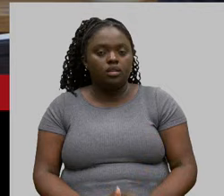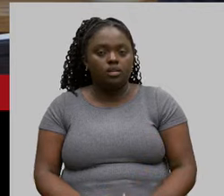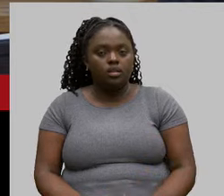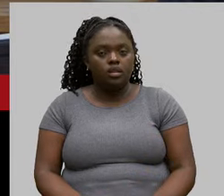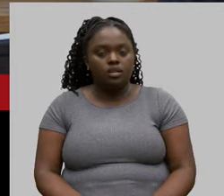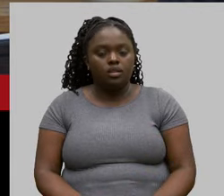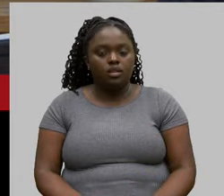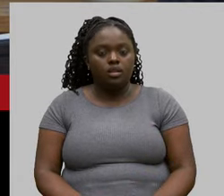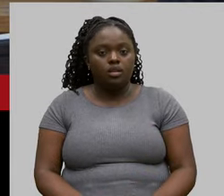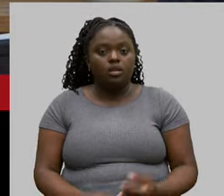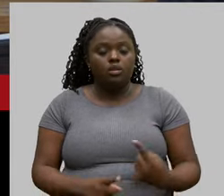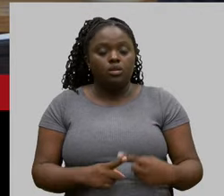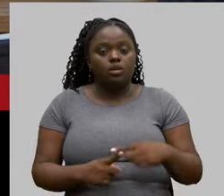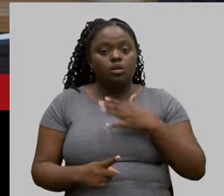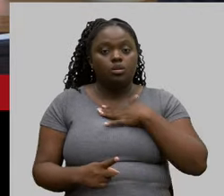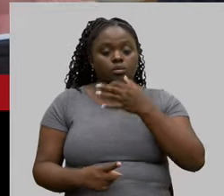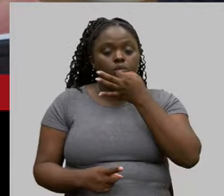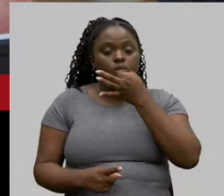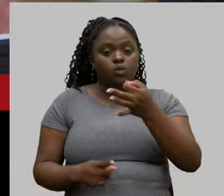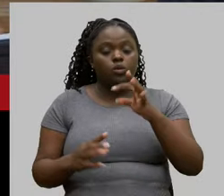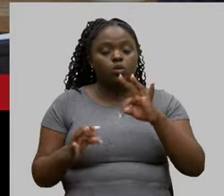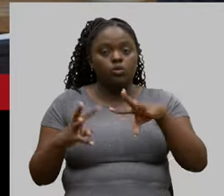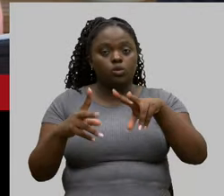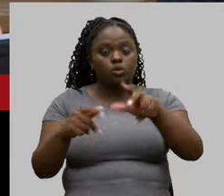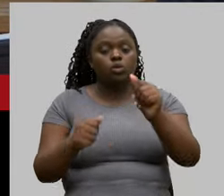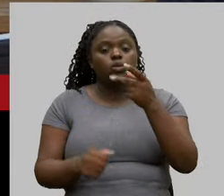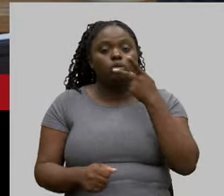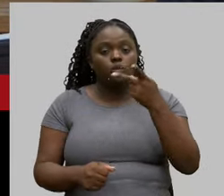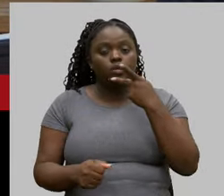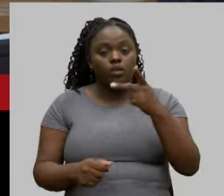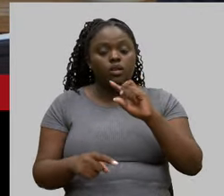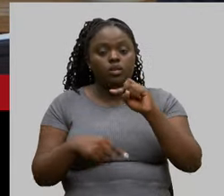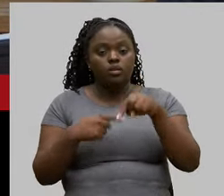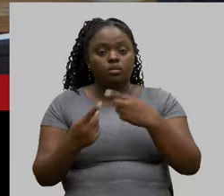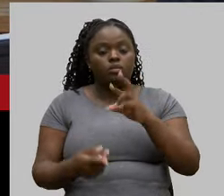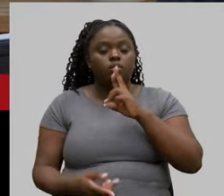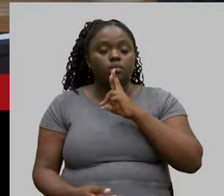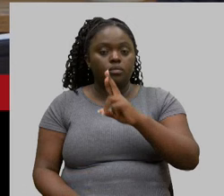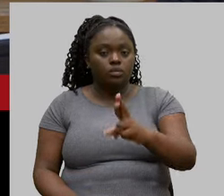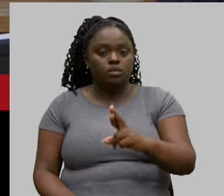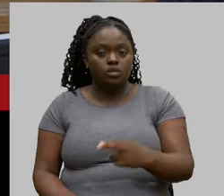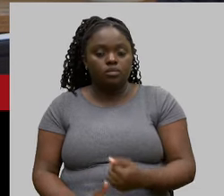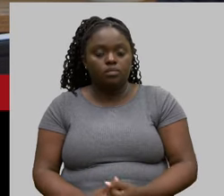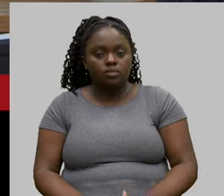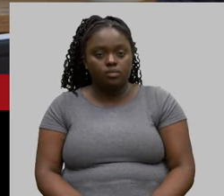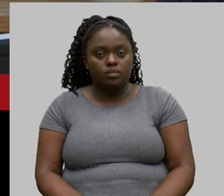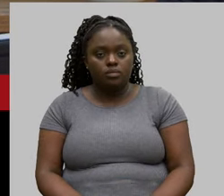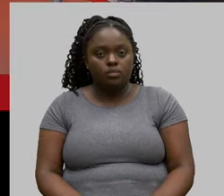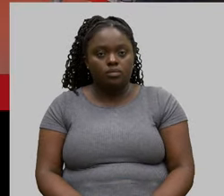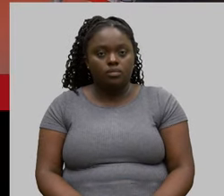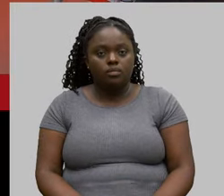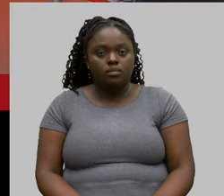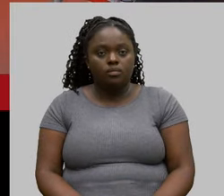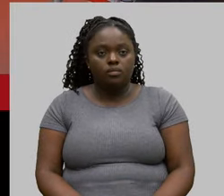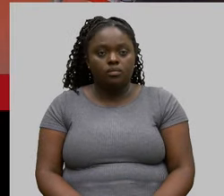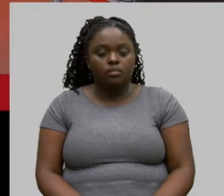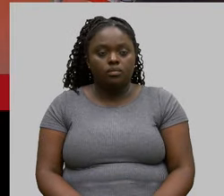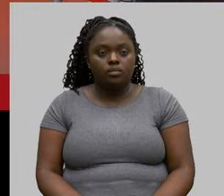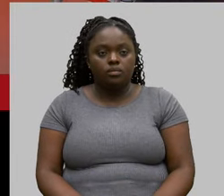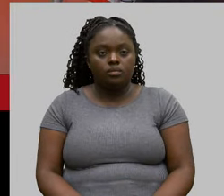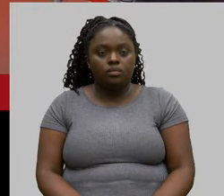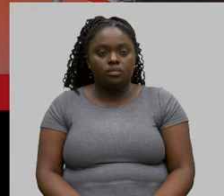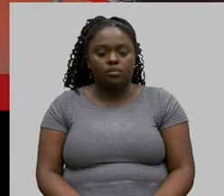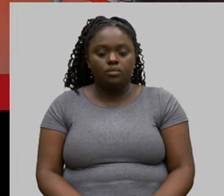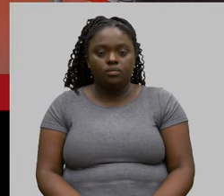sugerindo todo mundo poder falar e vai anotando e depois responde né de uma vez exato pode ser ótimo perfeito portanto